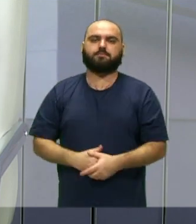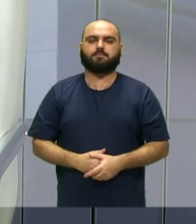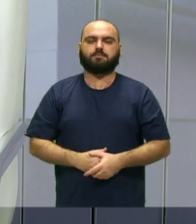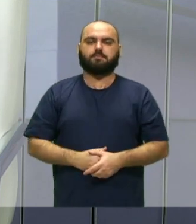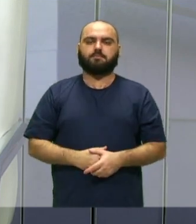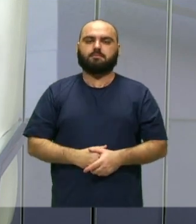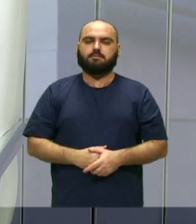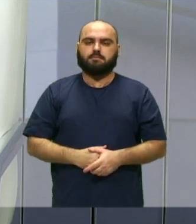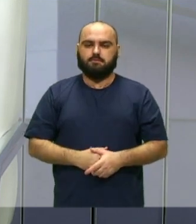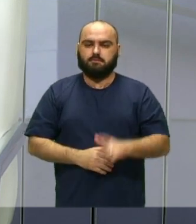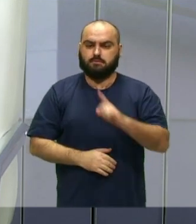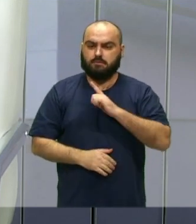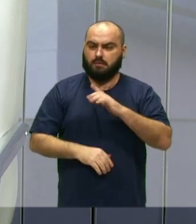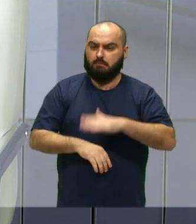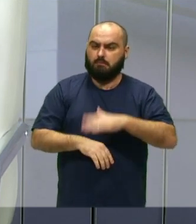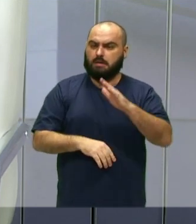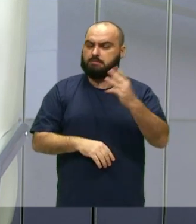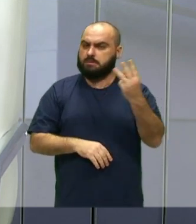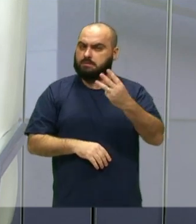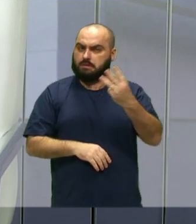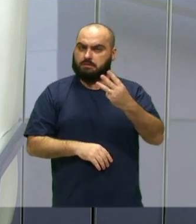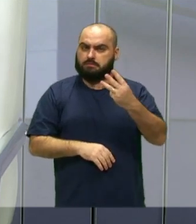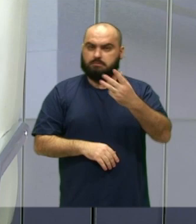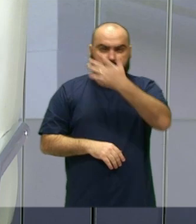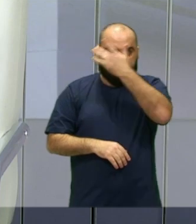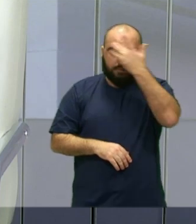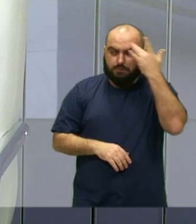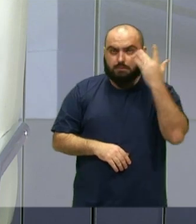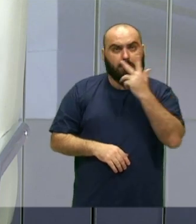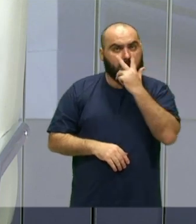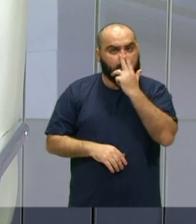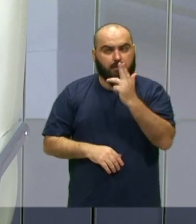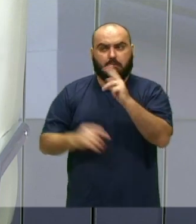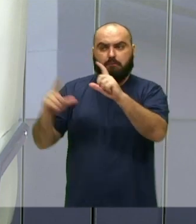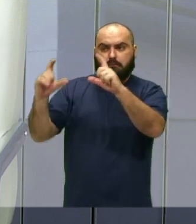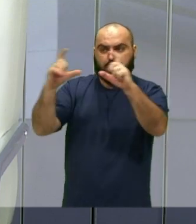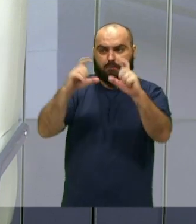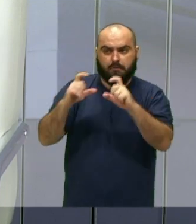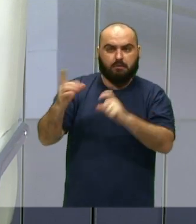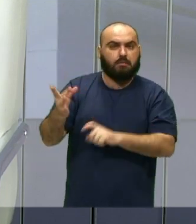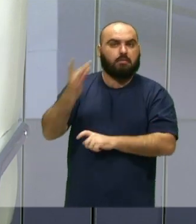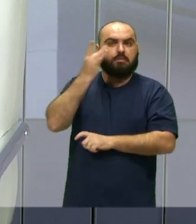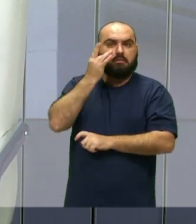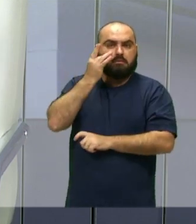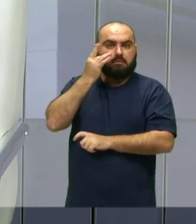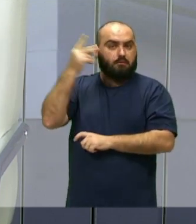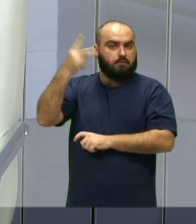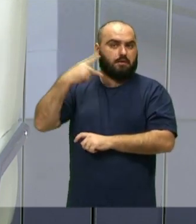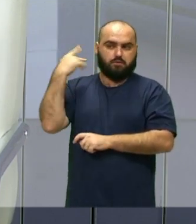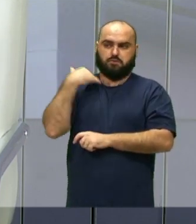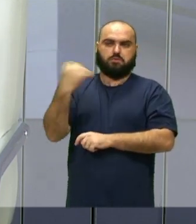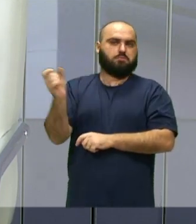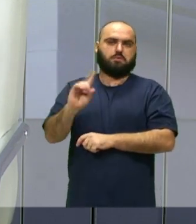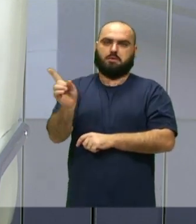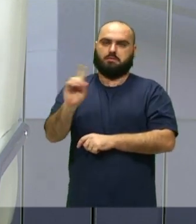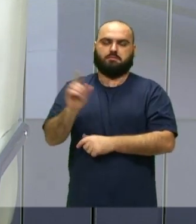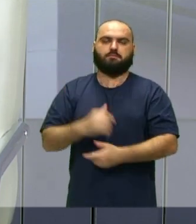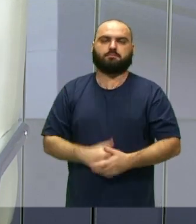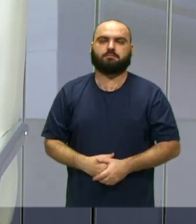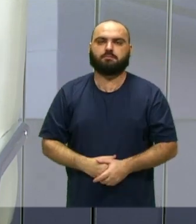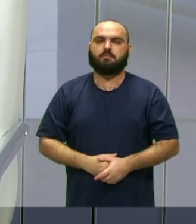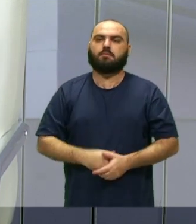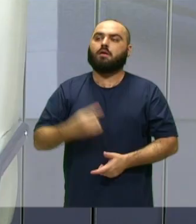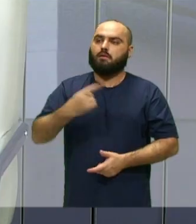haviam mais 3 pessoas que eu sei, através de fotos e de testemunhas, os vereadores não foram chamados ali, e fez